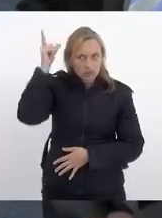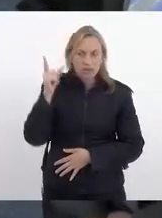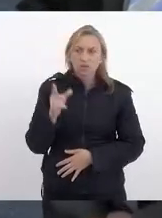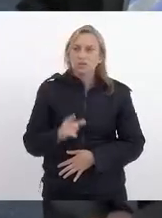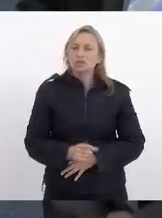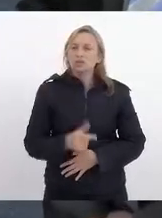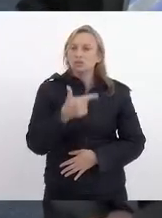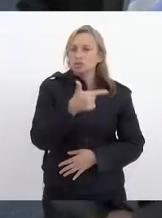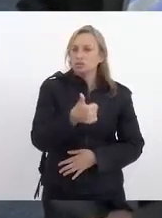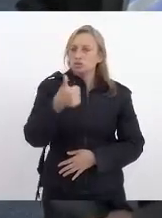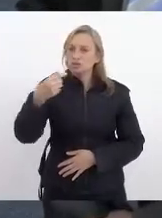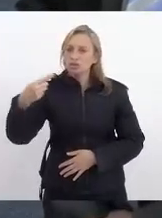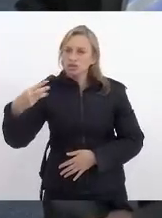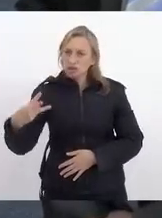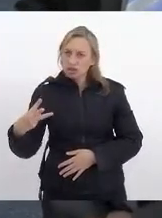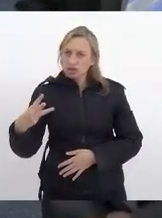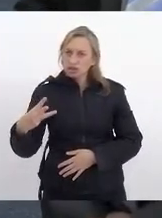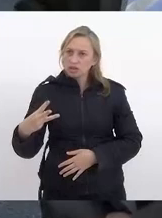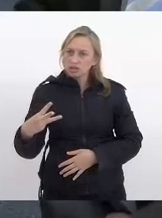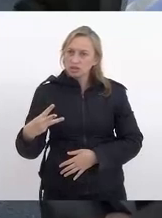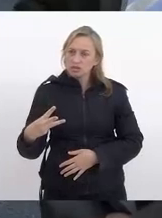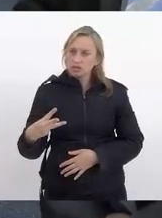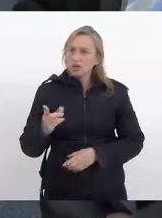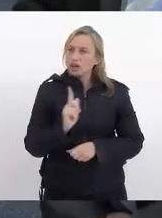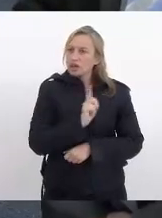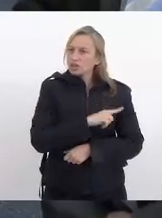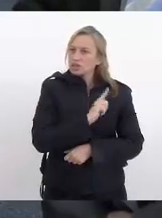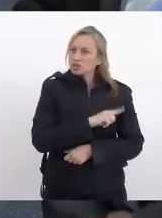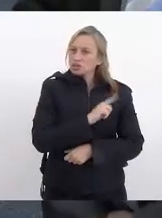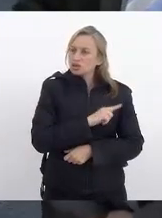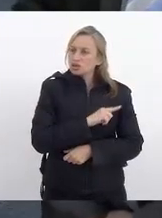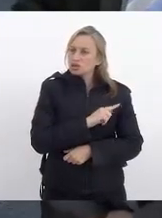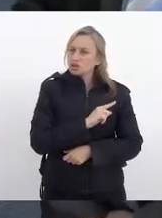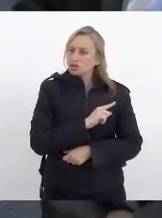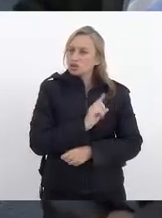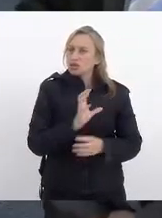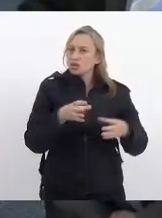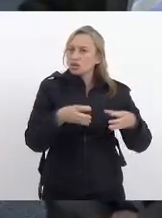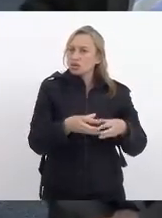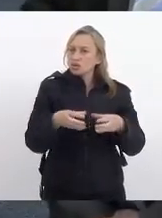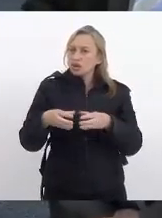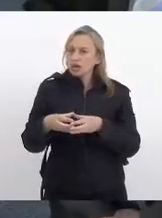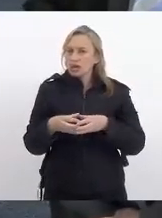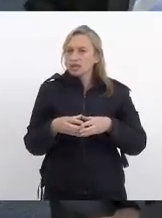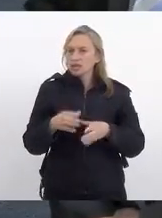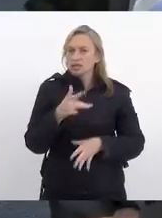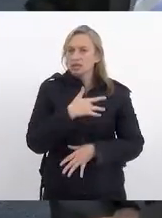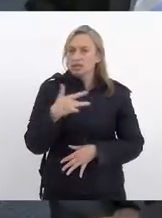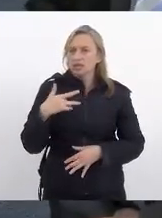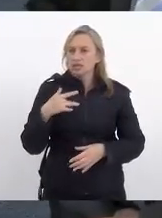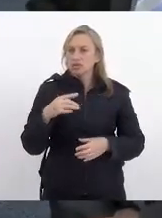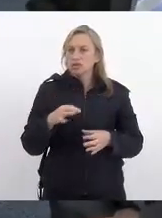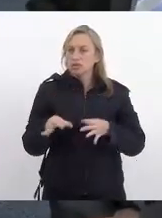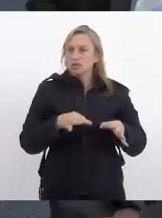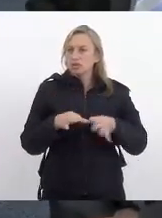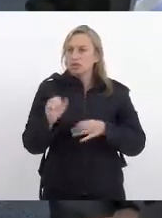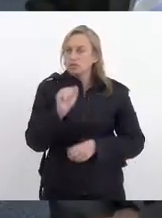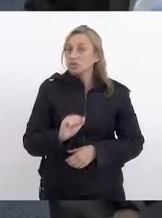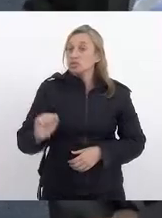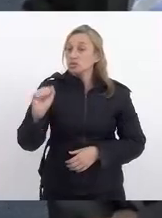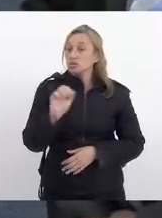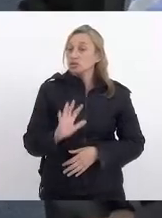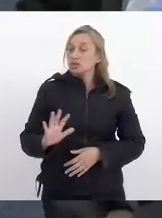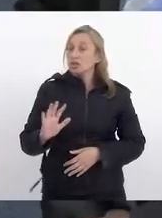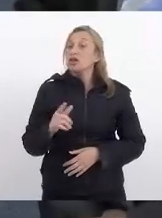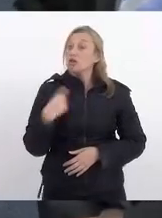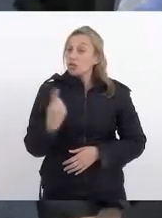a partir de 2 de 23 A gestão de unidades Estaduais de saúde por organizações sociais